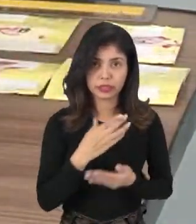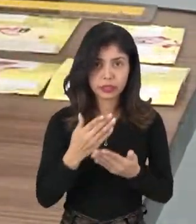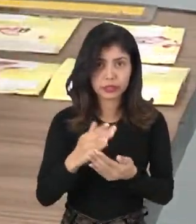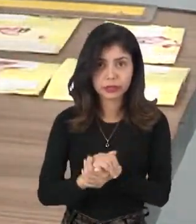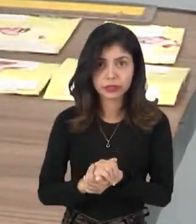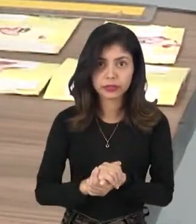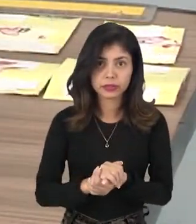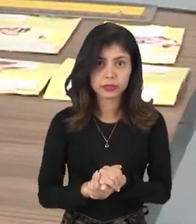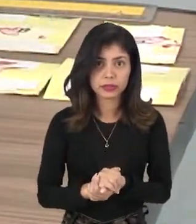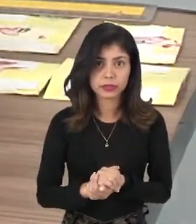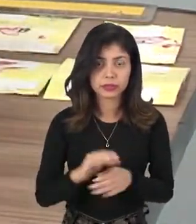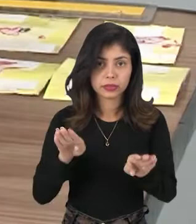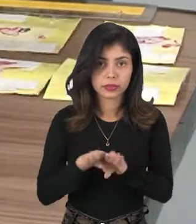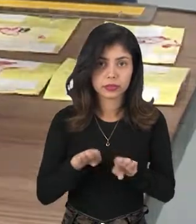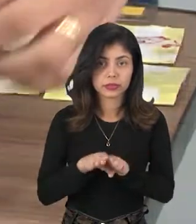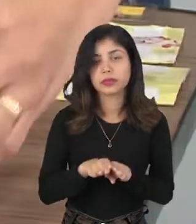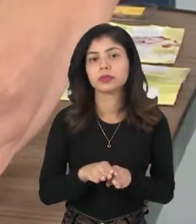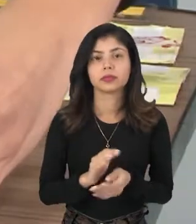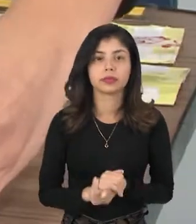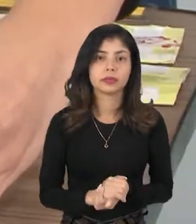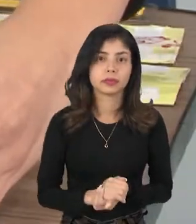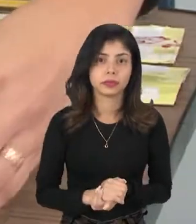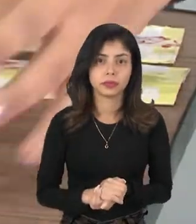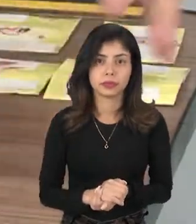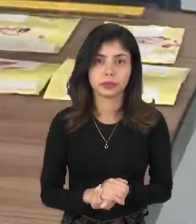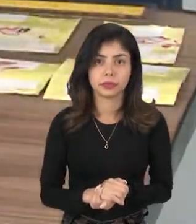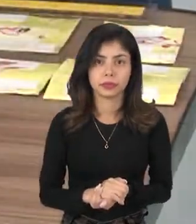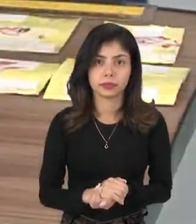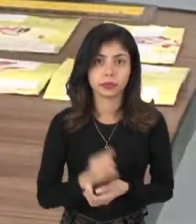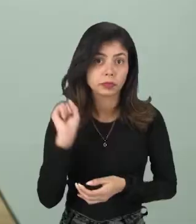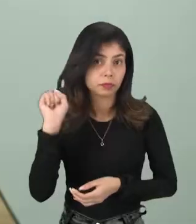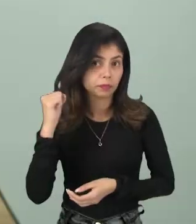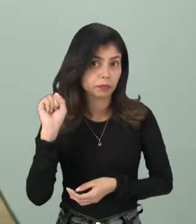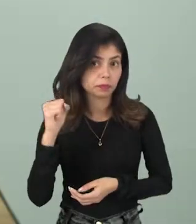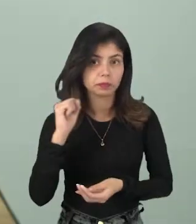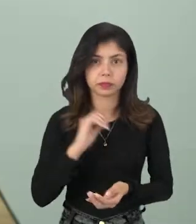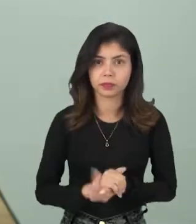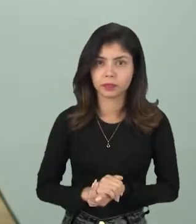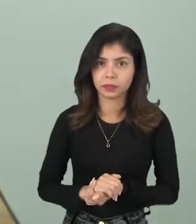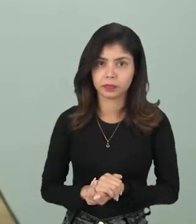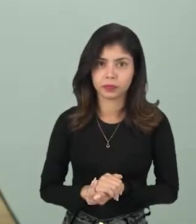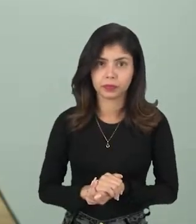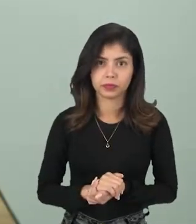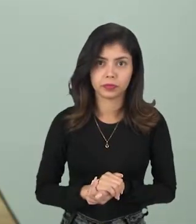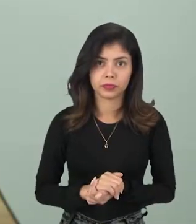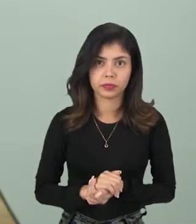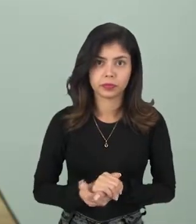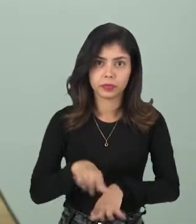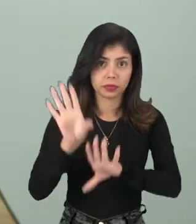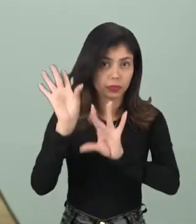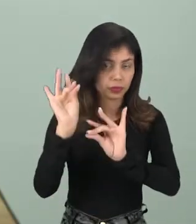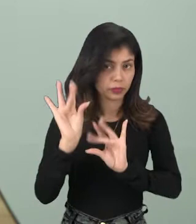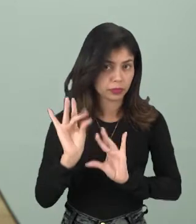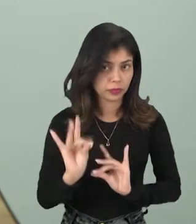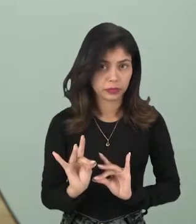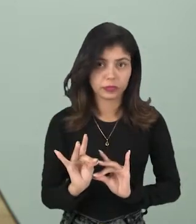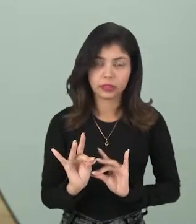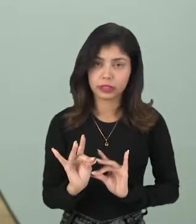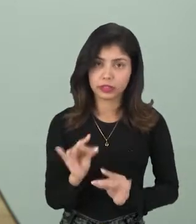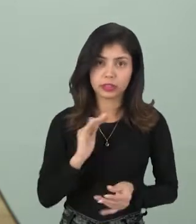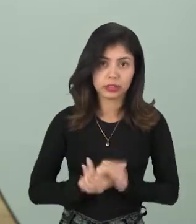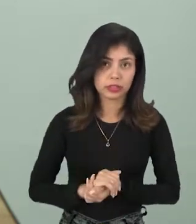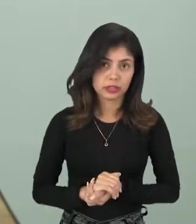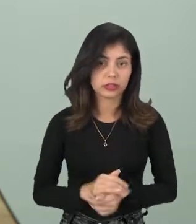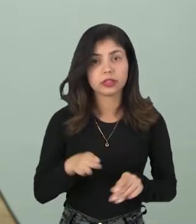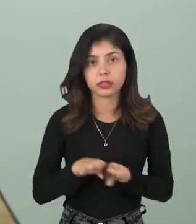246 há 8 Aqui está a coleção de boneco dos meninos e